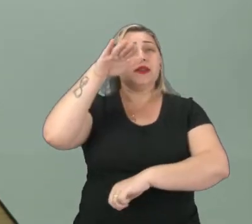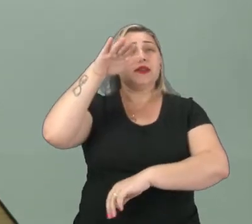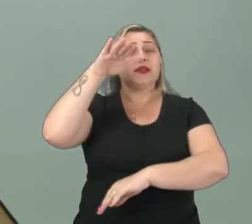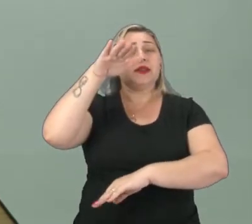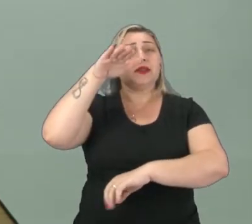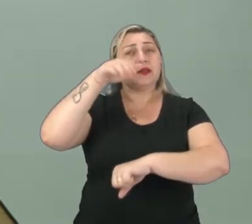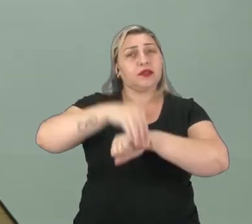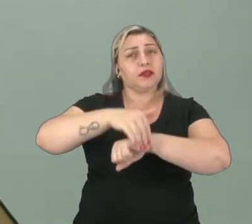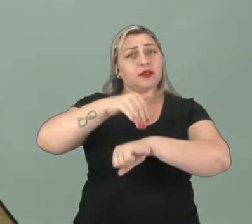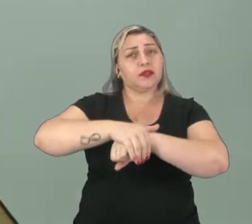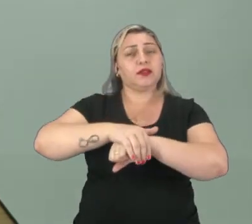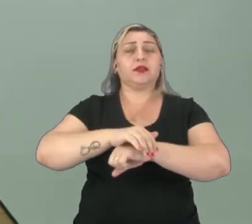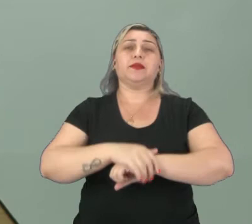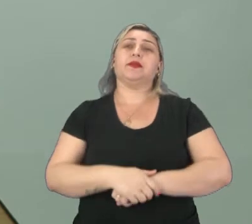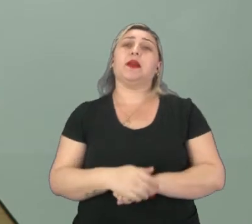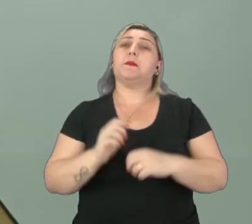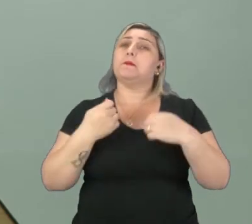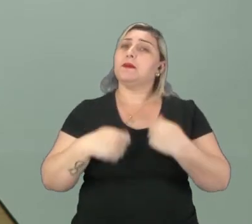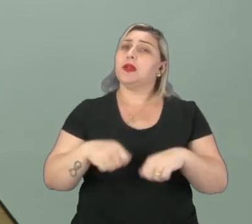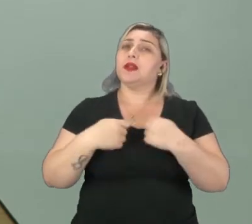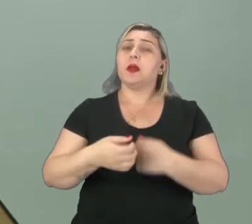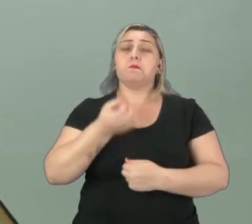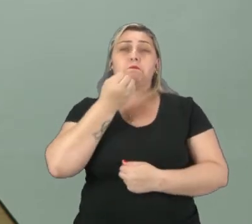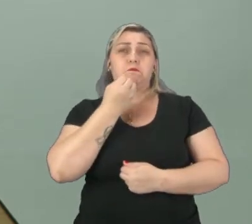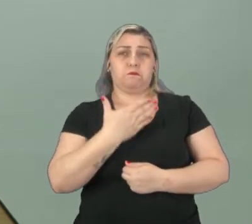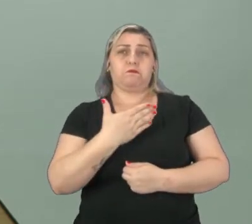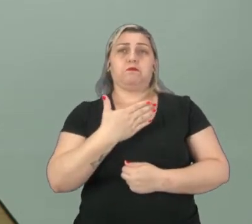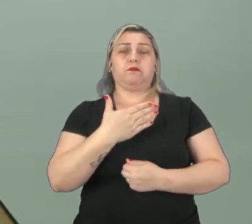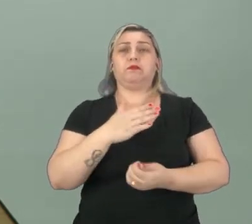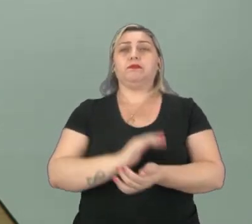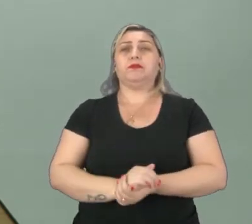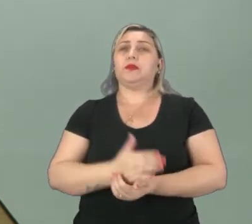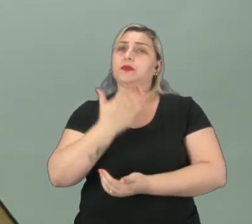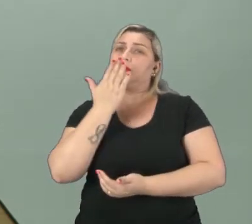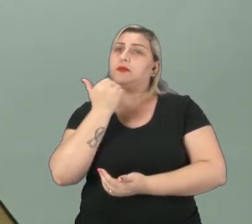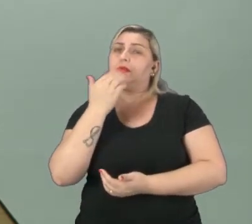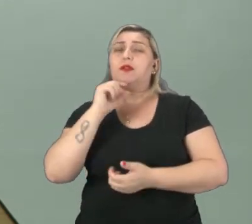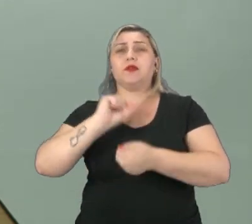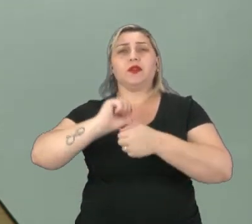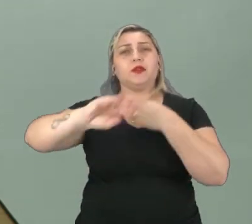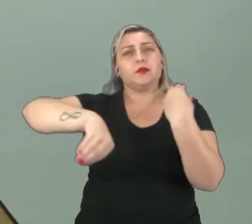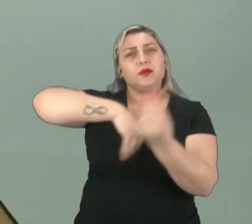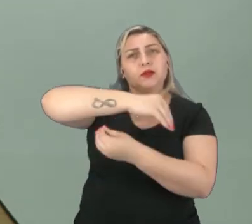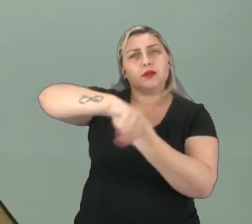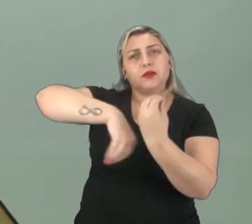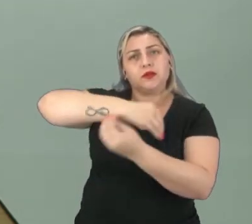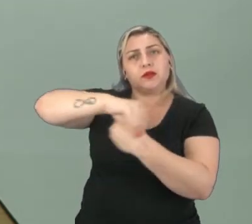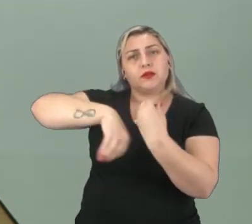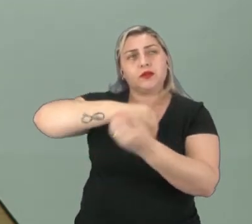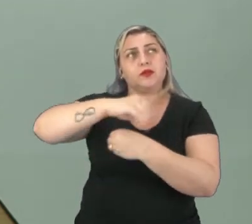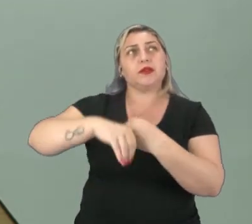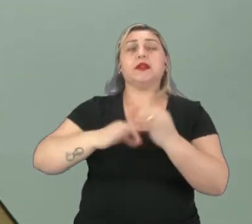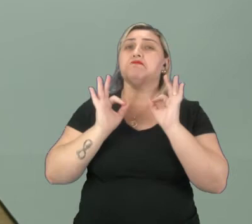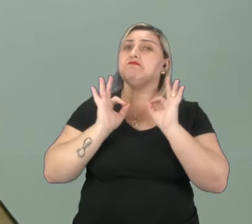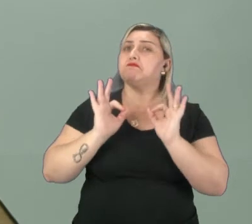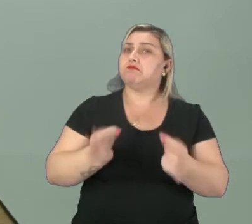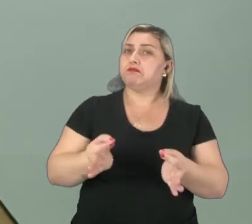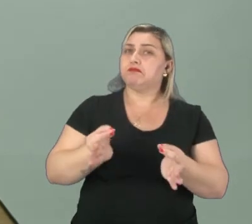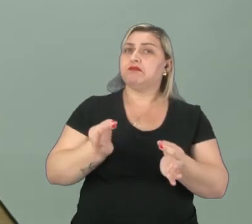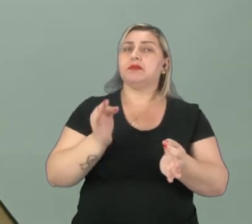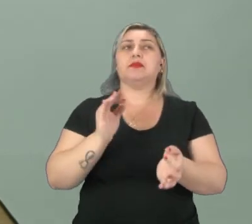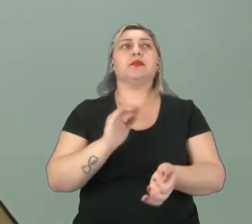No jantar, que a gente chama, né? Então, ele precisava estar bem nutrido. E aí, ele fez essa mistura. E essa mistura deu tão